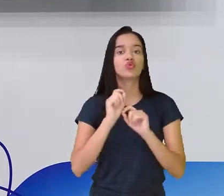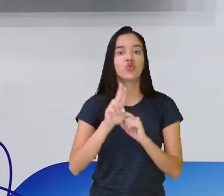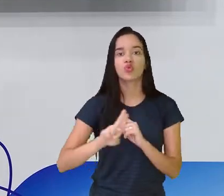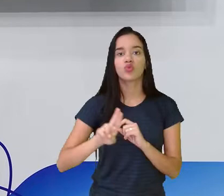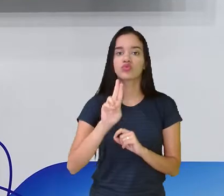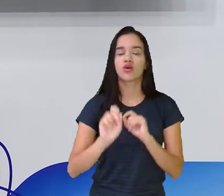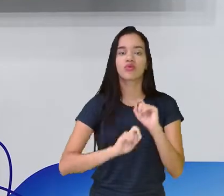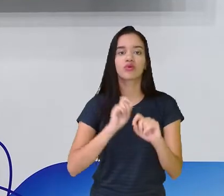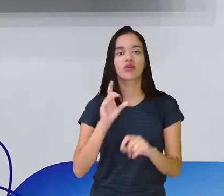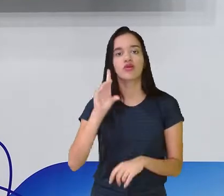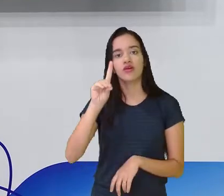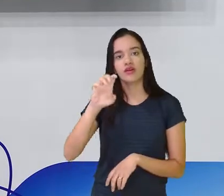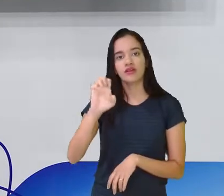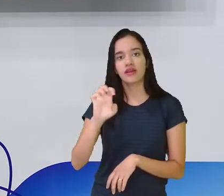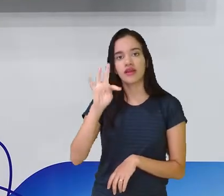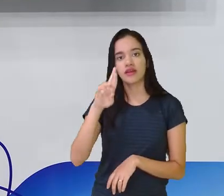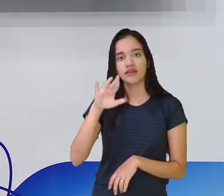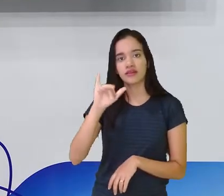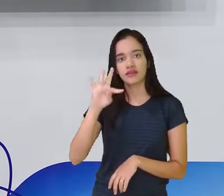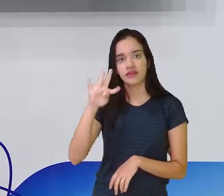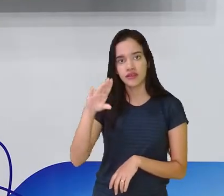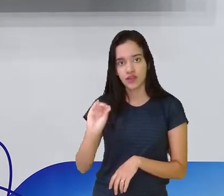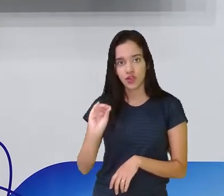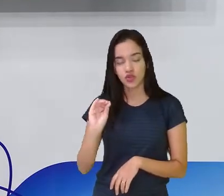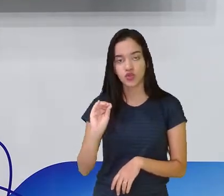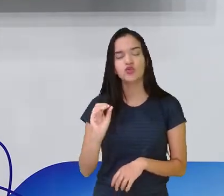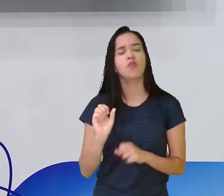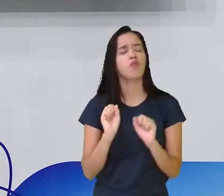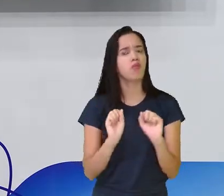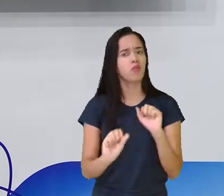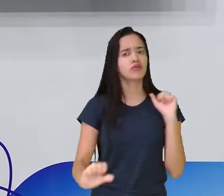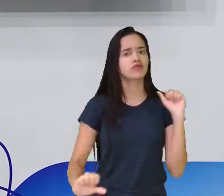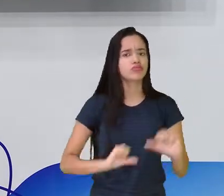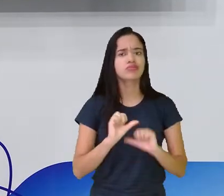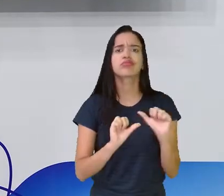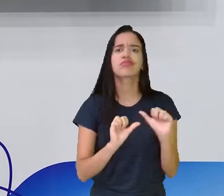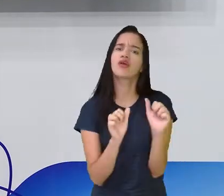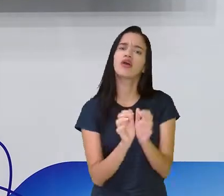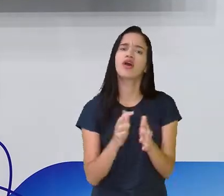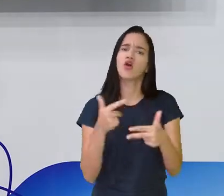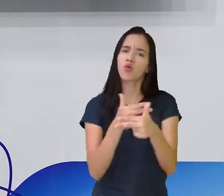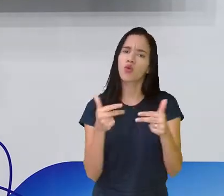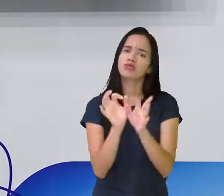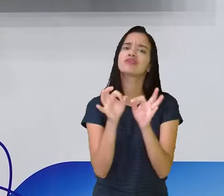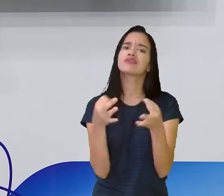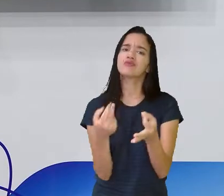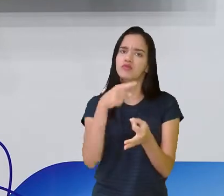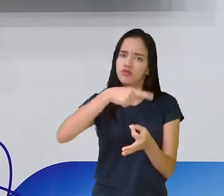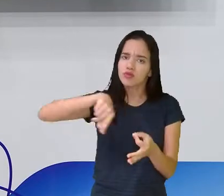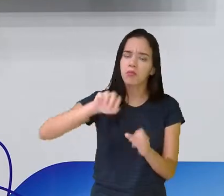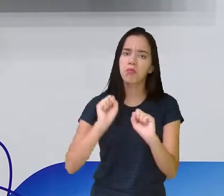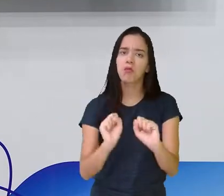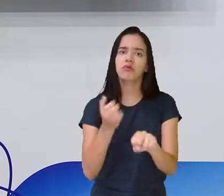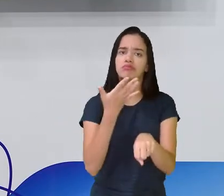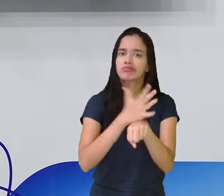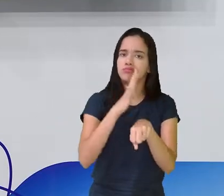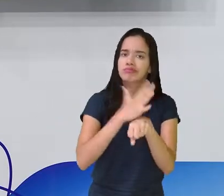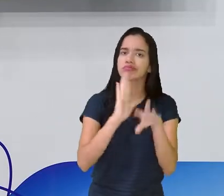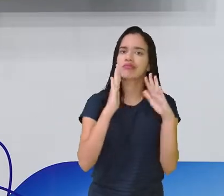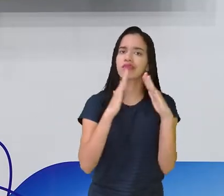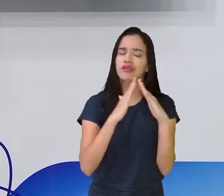detritos, eles podem e devem ser transformados. Coisa simples que você pode fazer aí na sua casa, tá? Pega uma